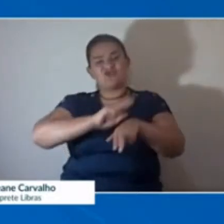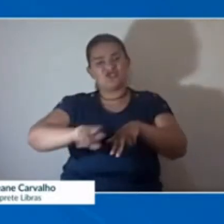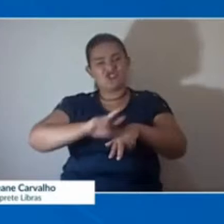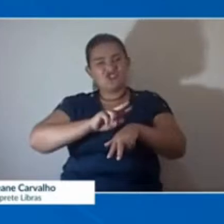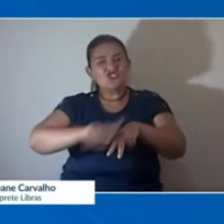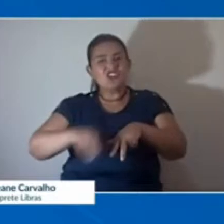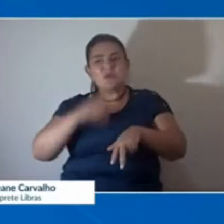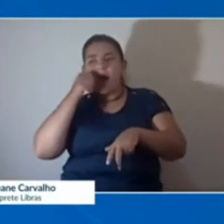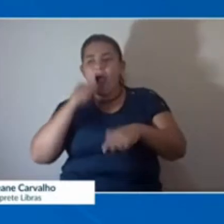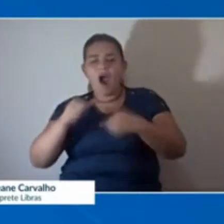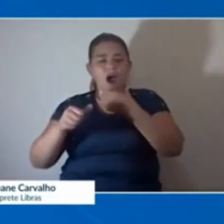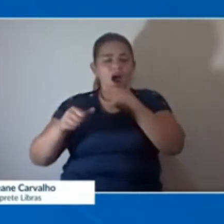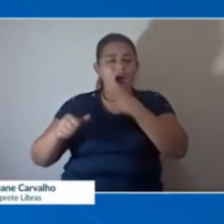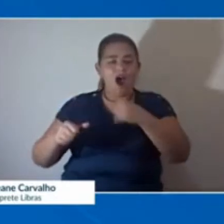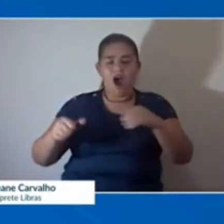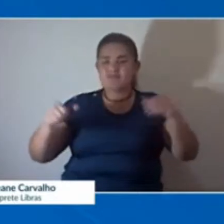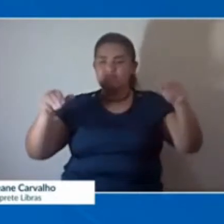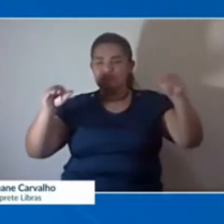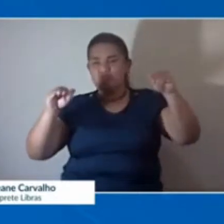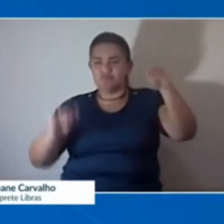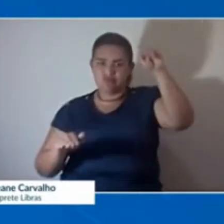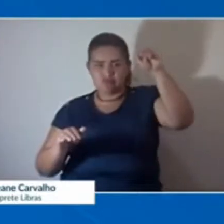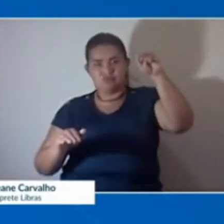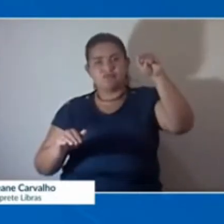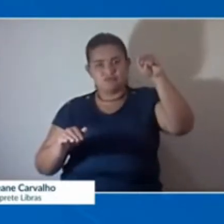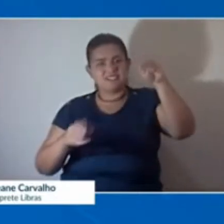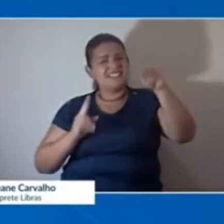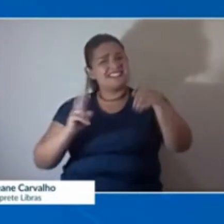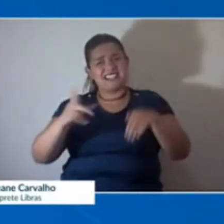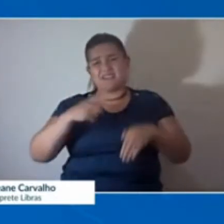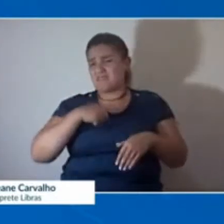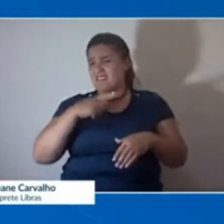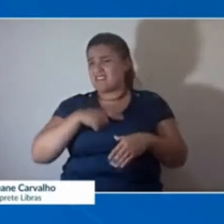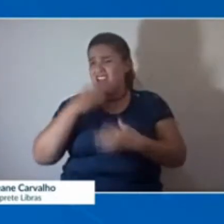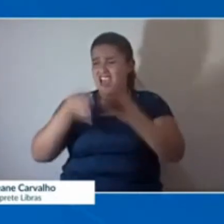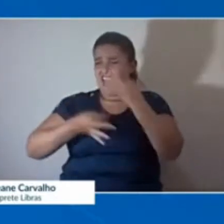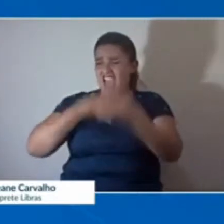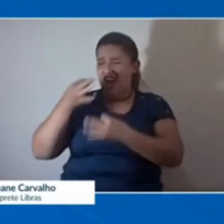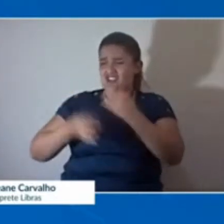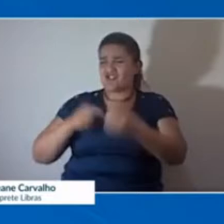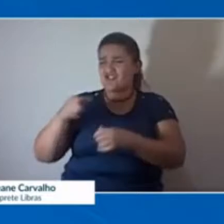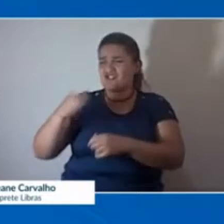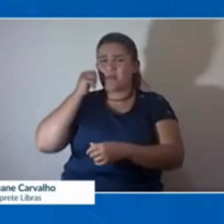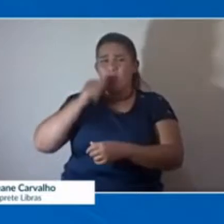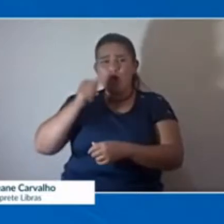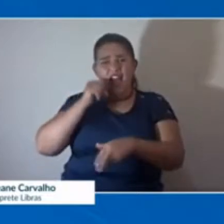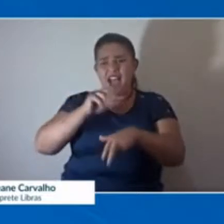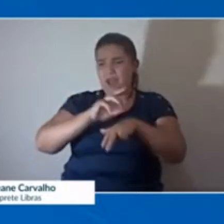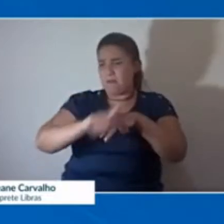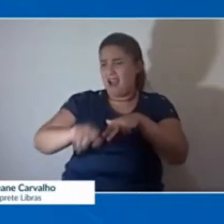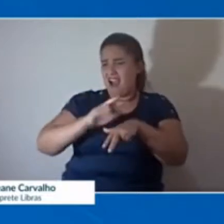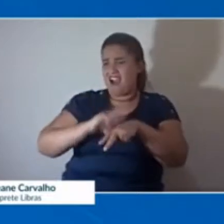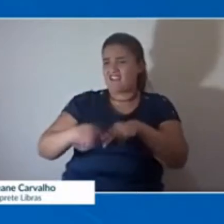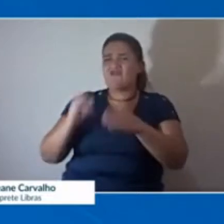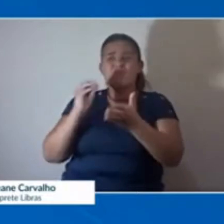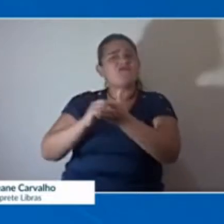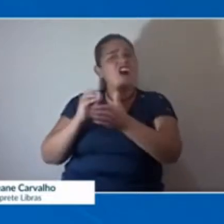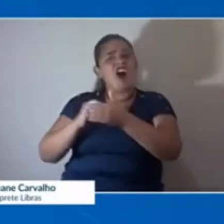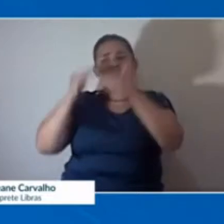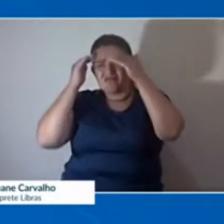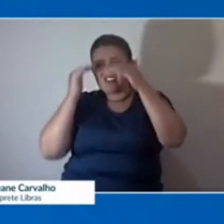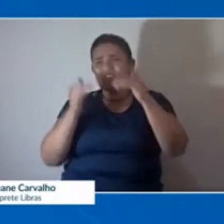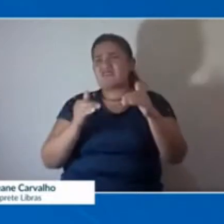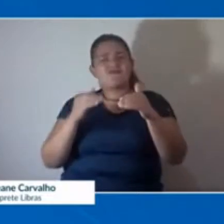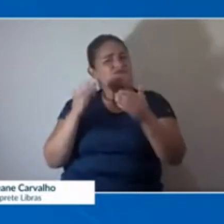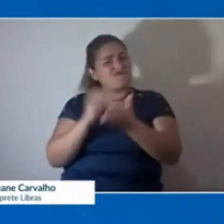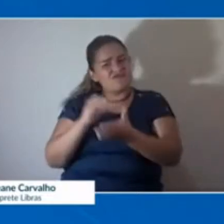denúncias estão sempre presentes dentro dos coletivos de assédio, dentro do set, de desrespeito ao trabalho dessas mulheres, porque